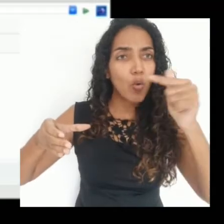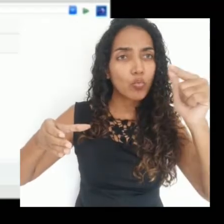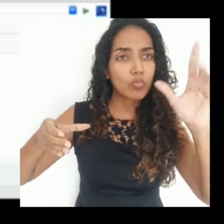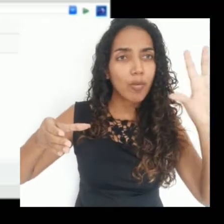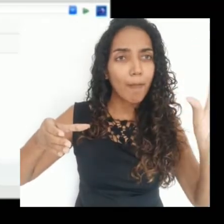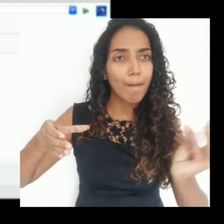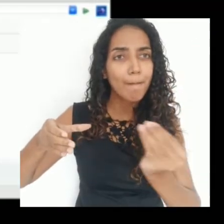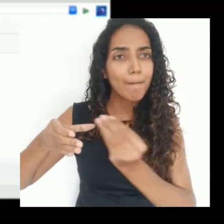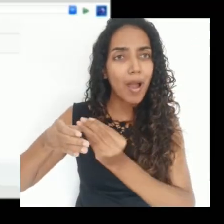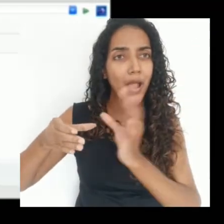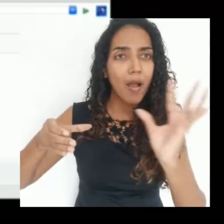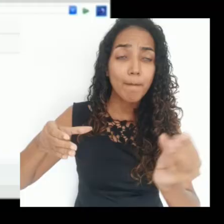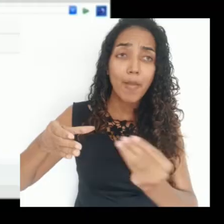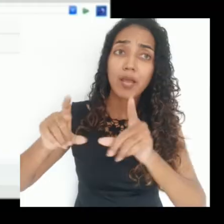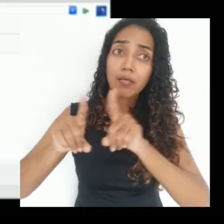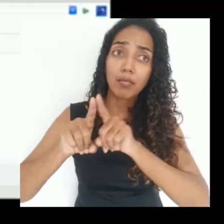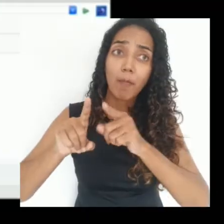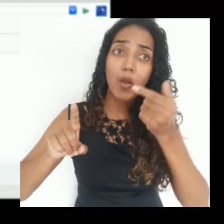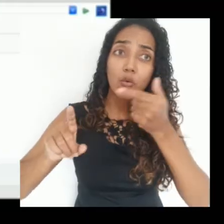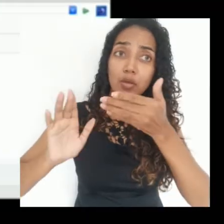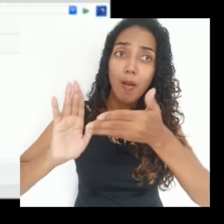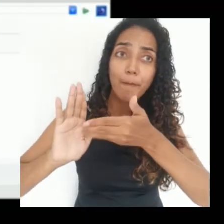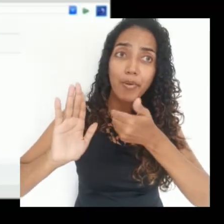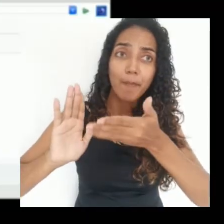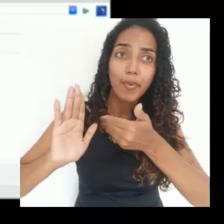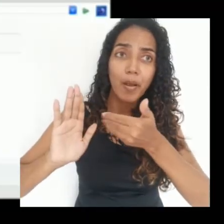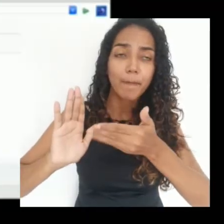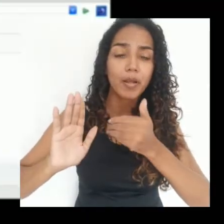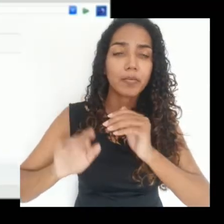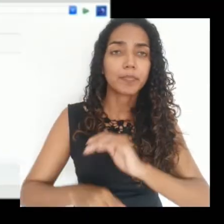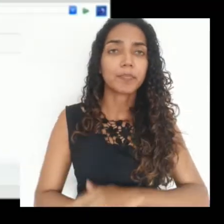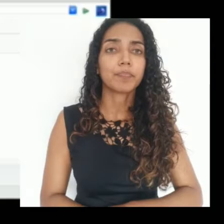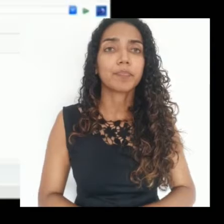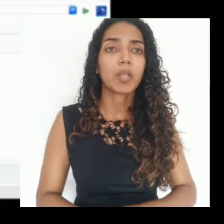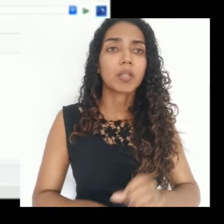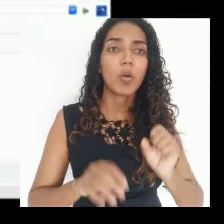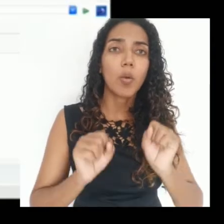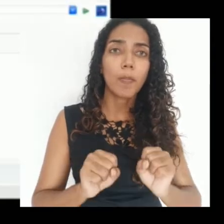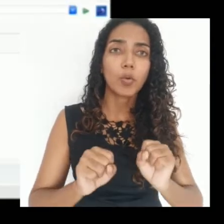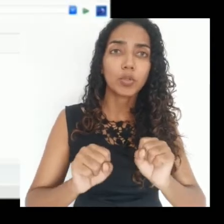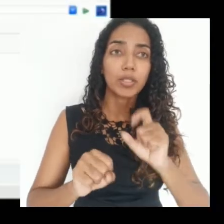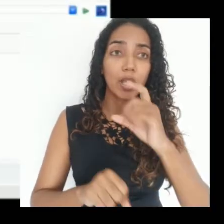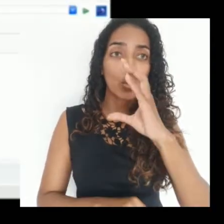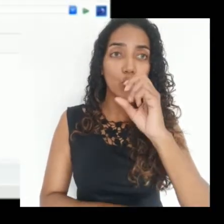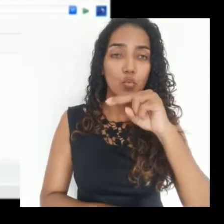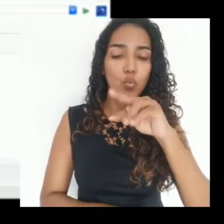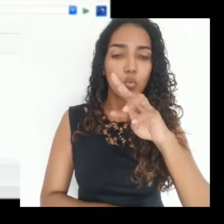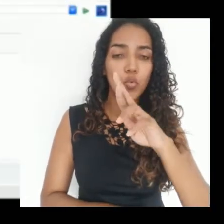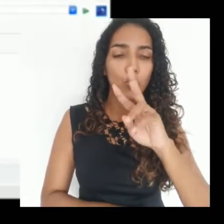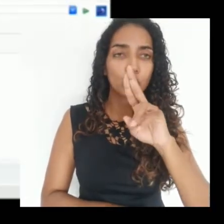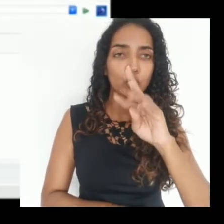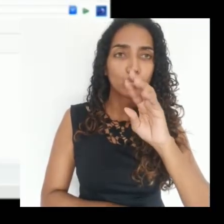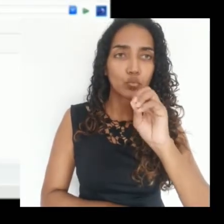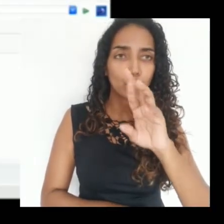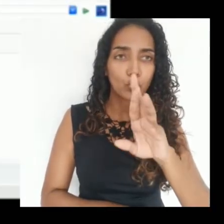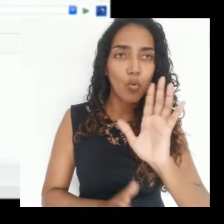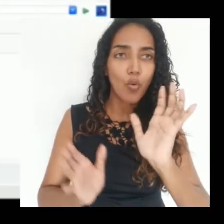remover, por exemplo. Então, eu poderia chegar aqui, né, no construtor da classe turma e